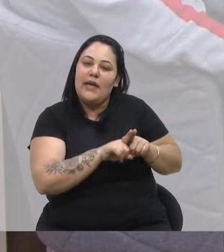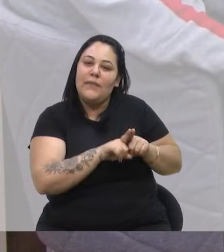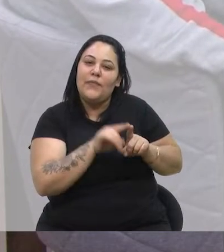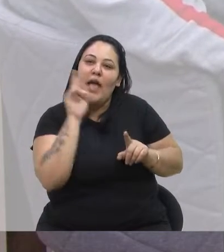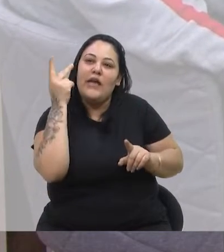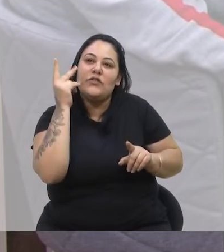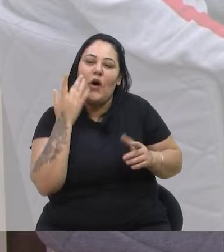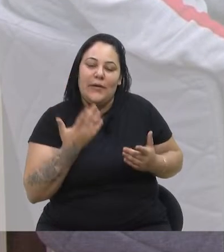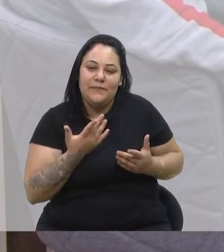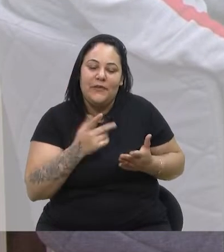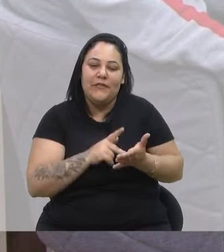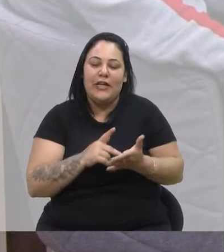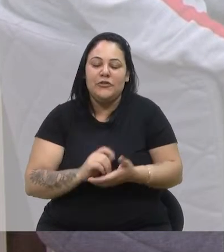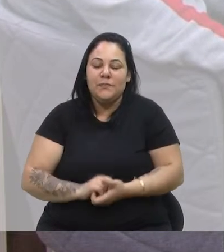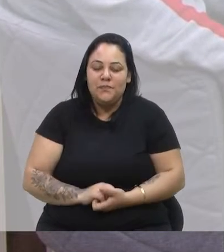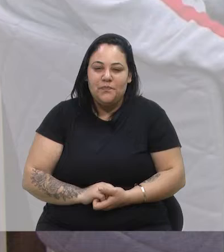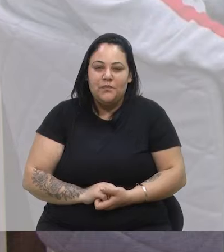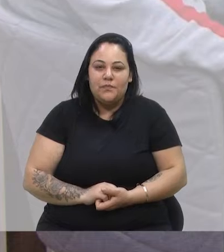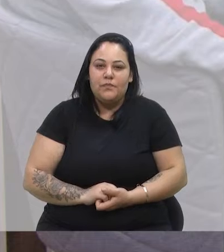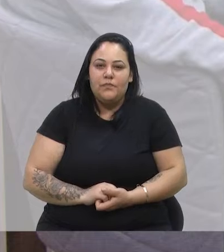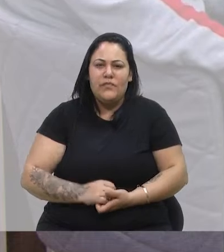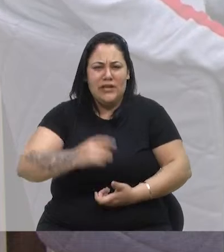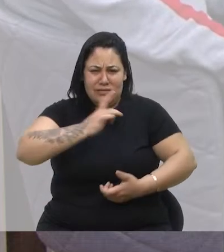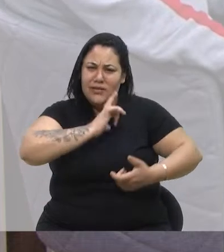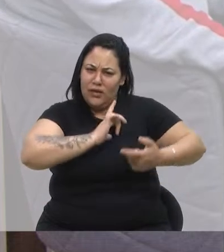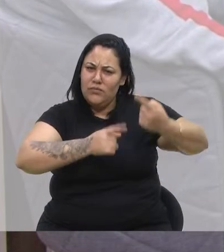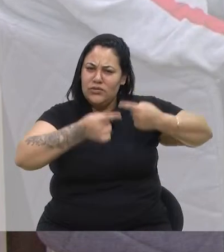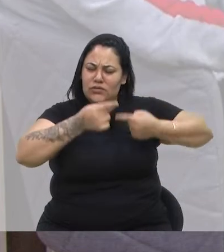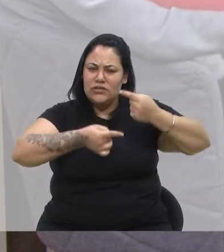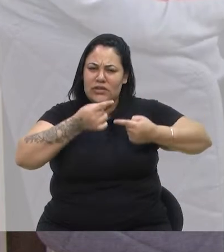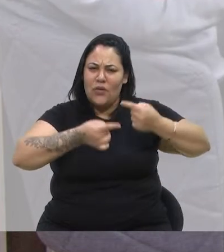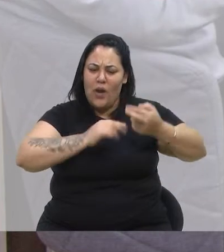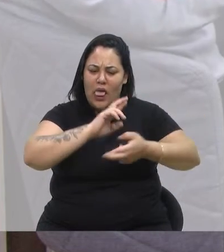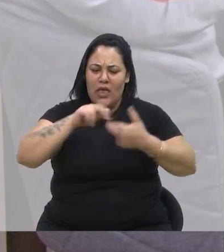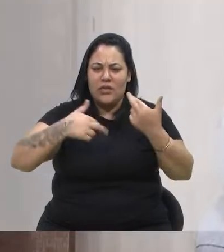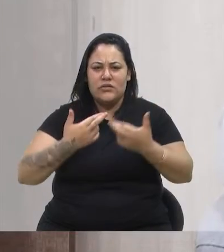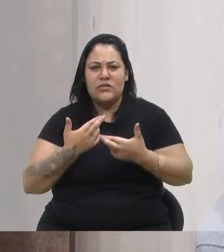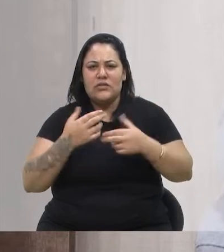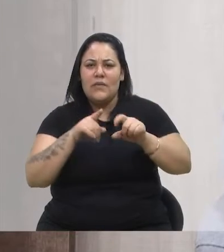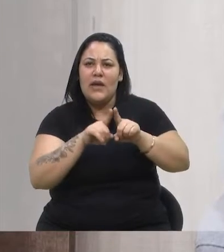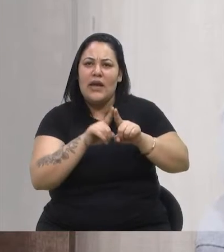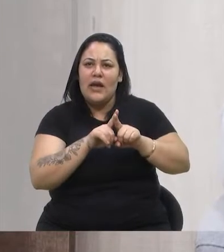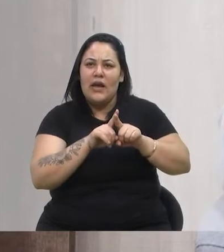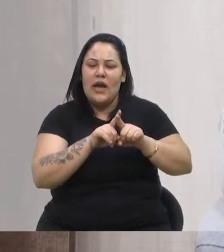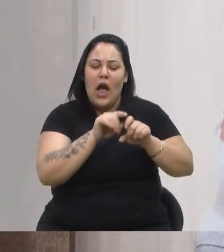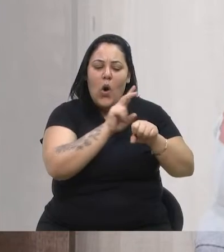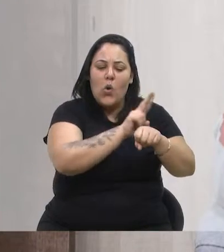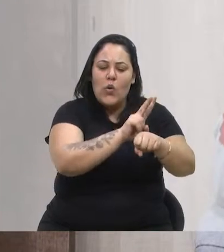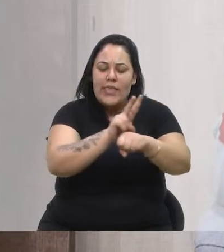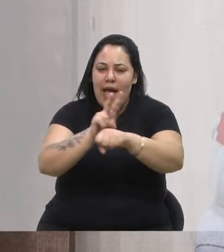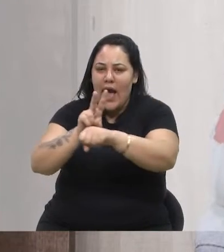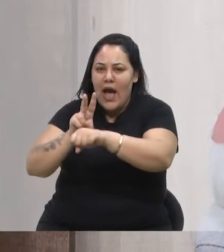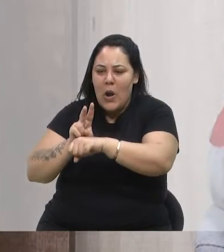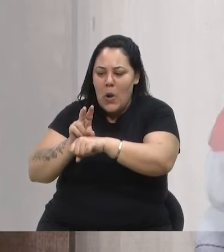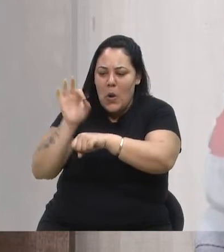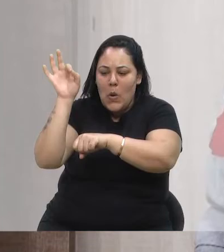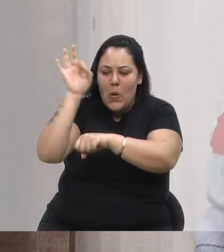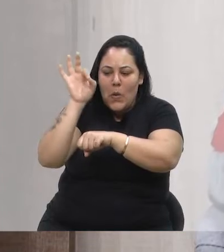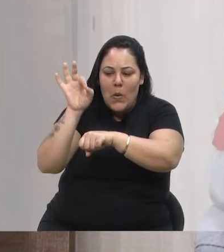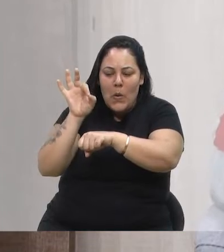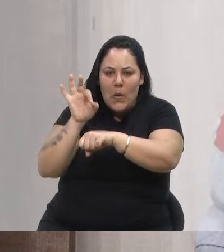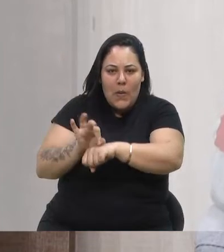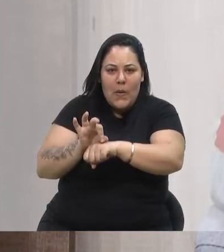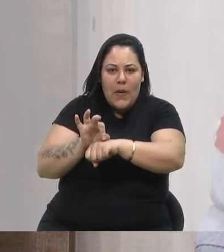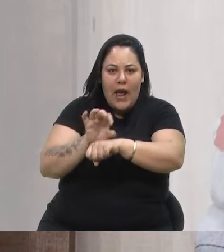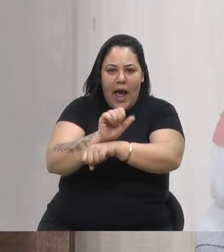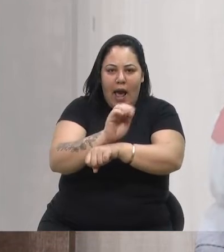muito bem a história, digamos assim. Há uma discussão com relação à preservação das